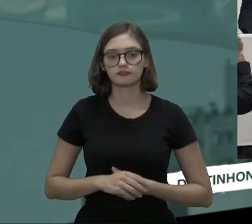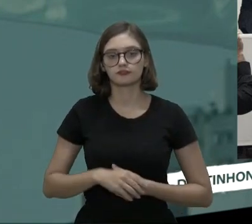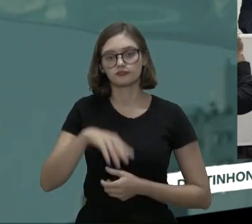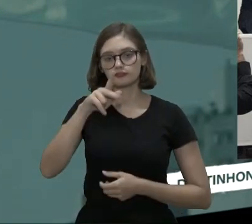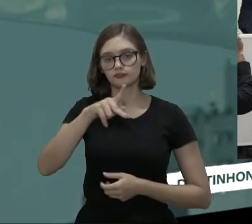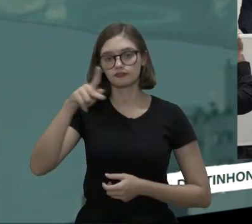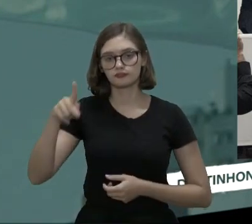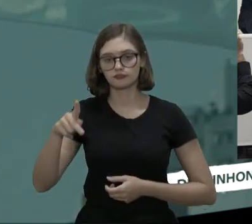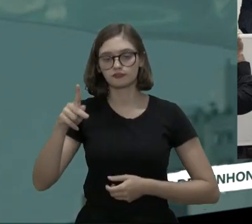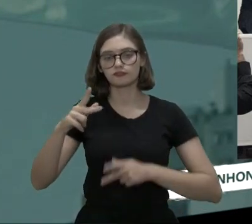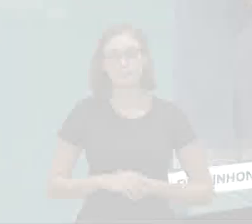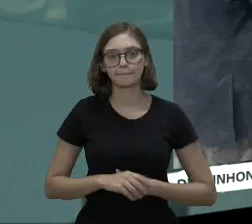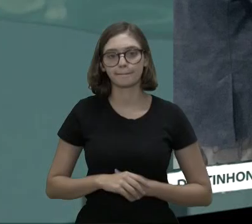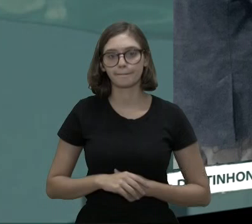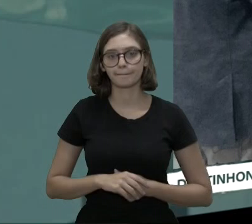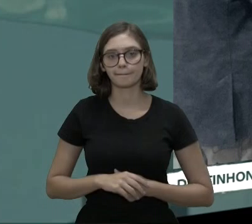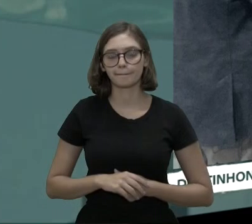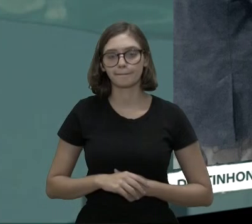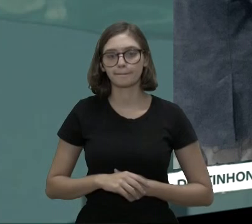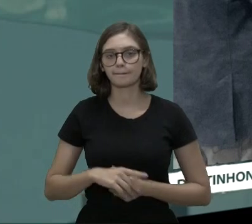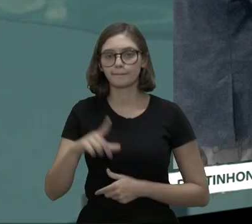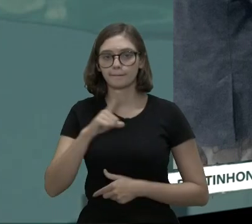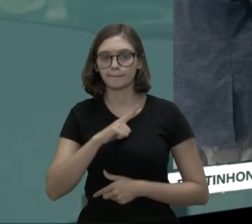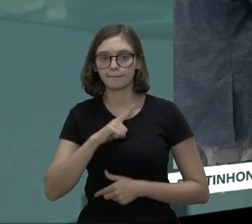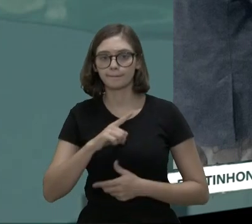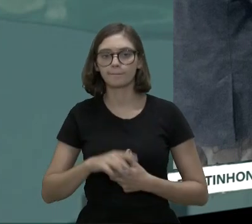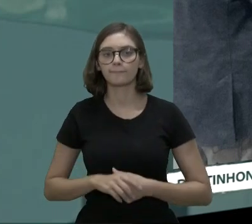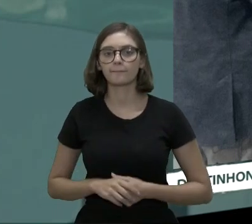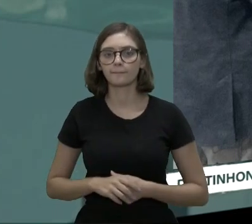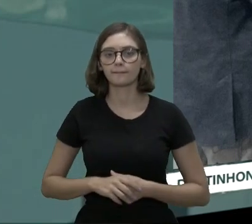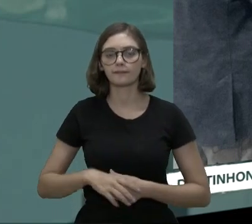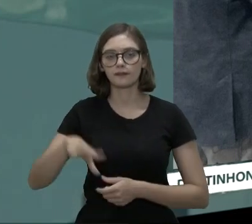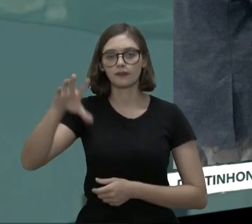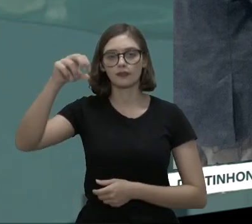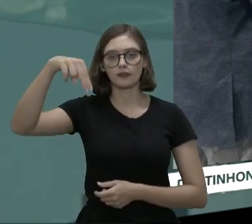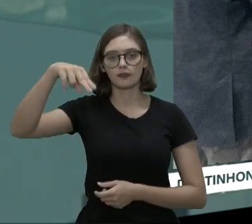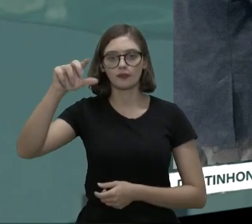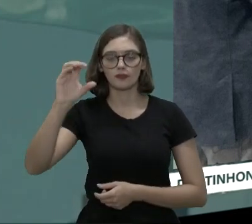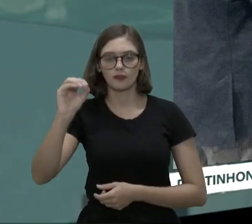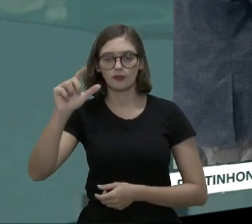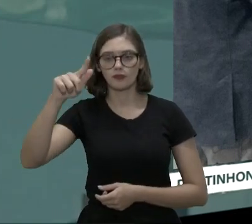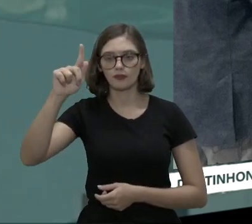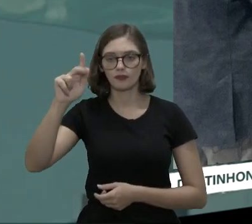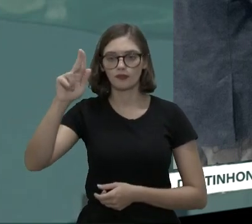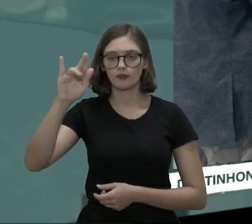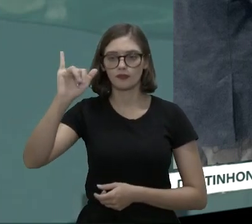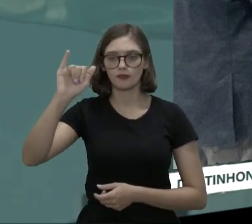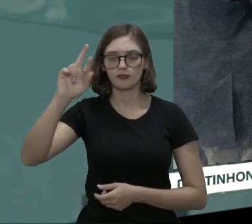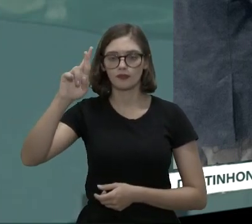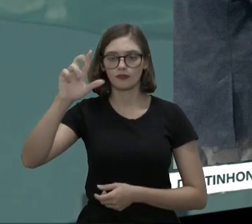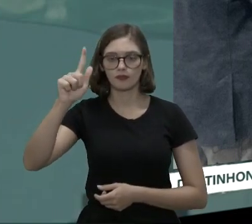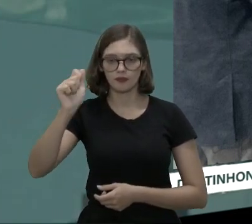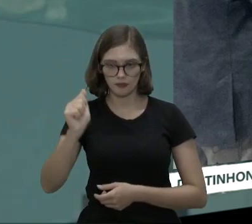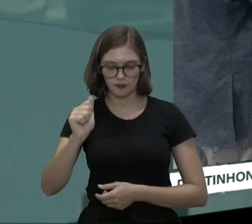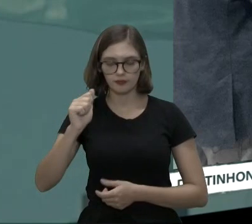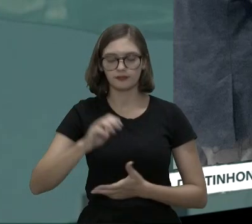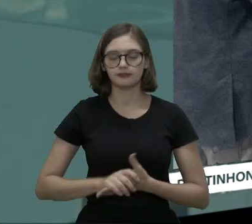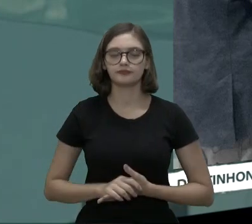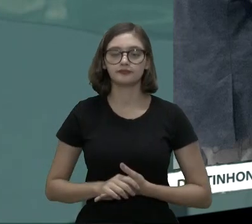Progressistas em São José dos Campos. Tivemos lá com Ciro Nogueira, nosso senador, nosso presidente